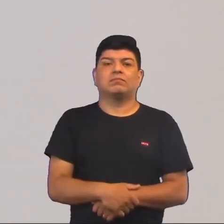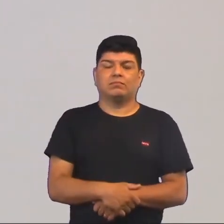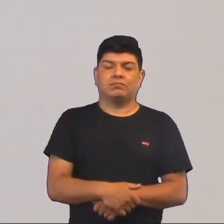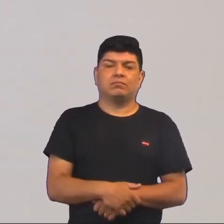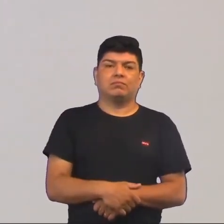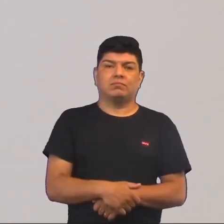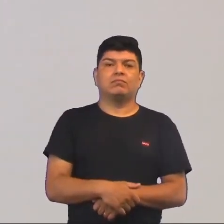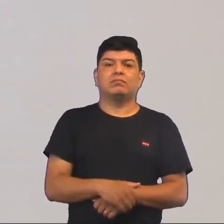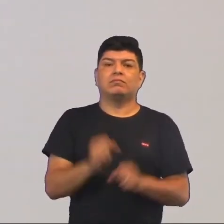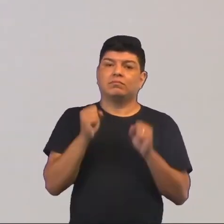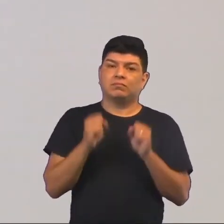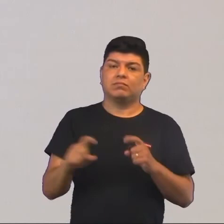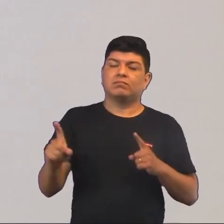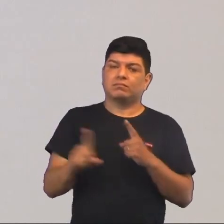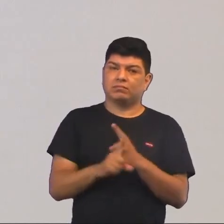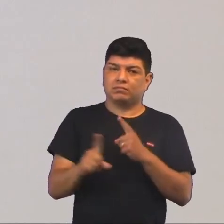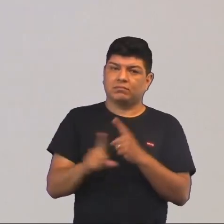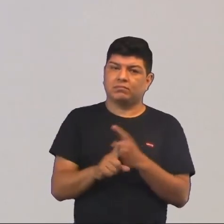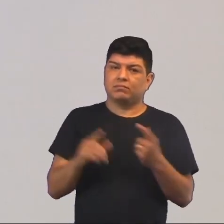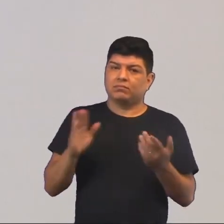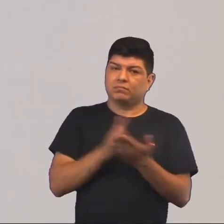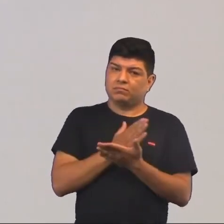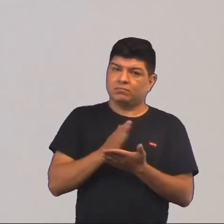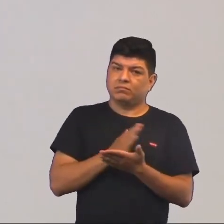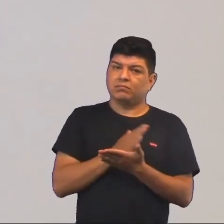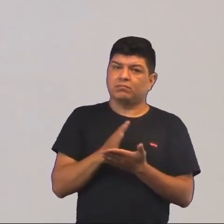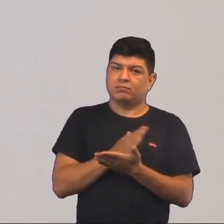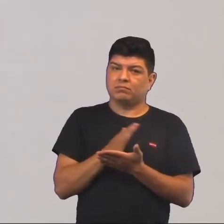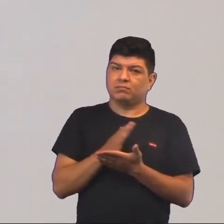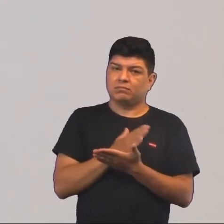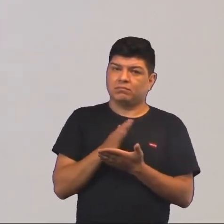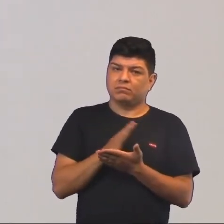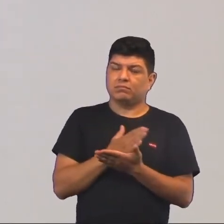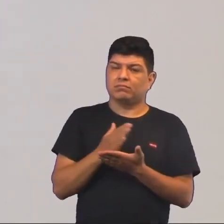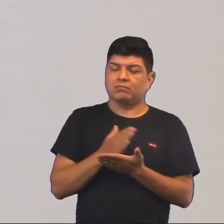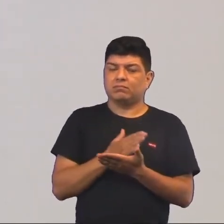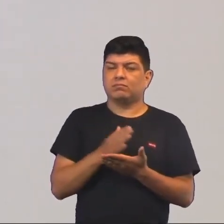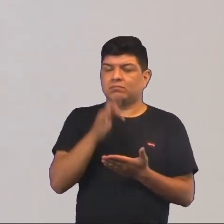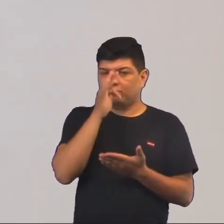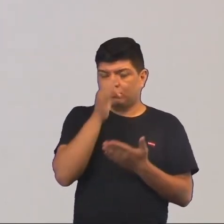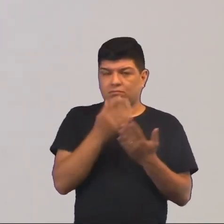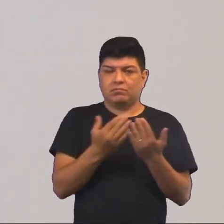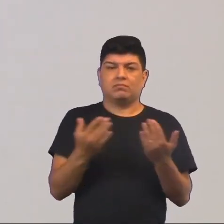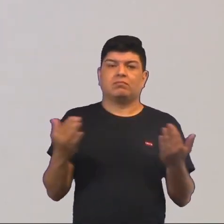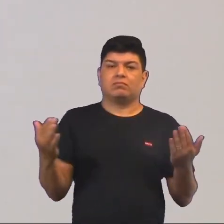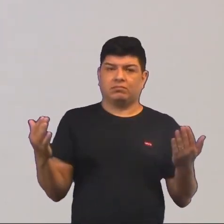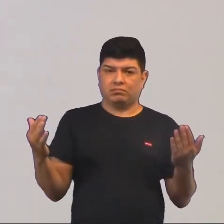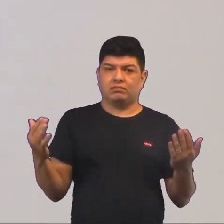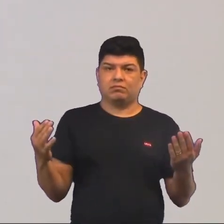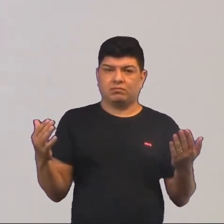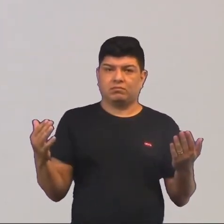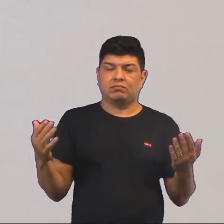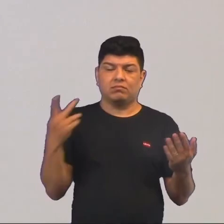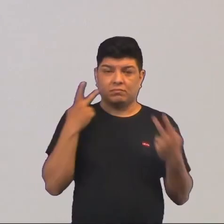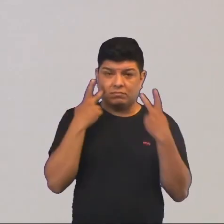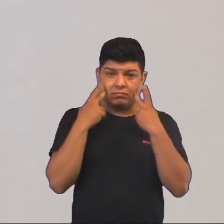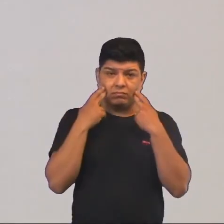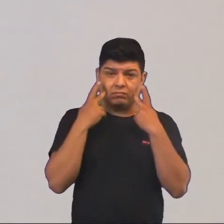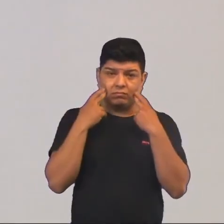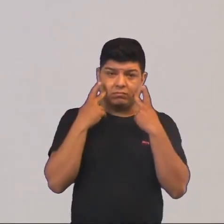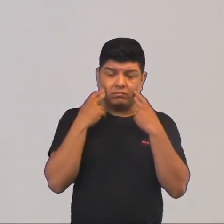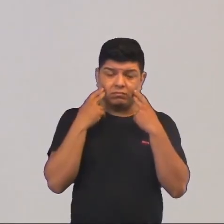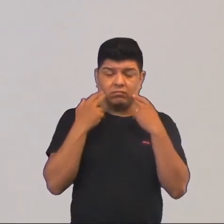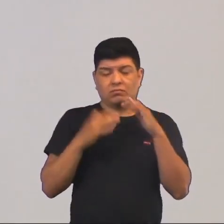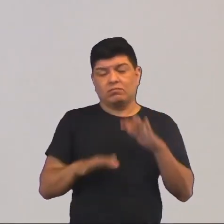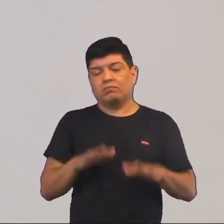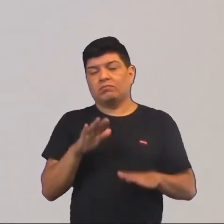do terreno, você pode até encontrar algumas situações de vegetação, de campo natural, ou